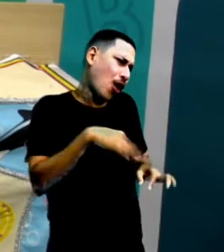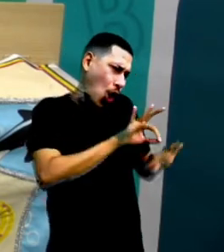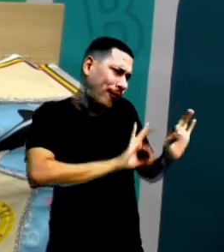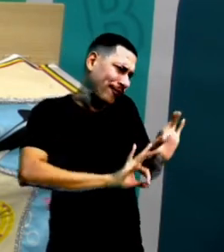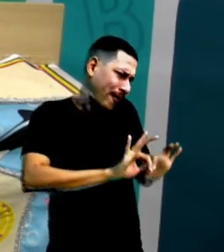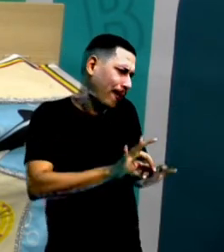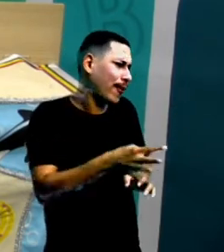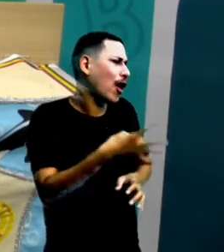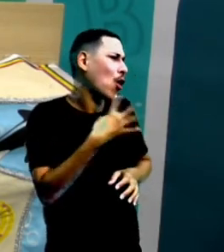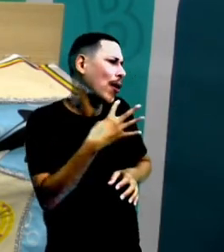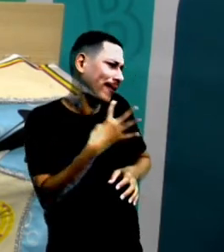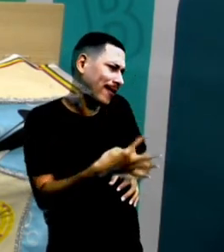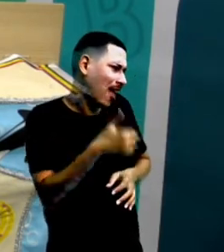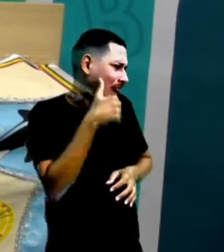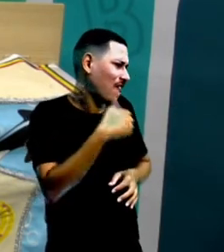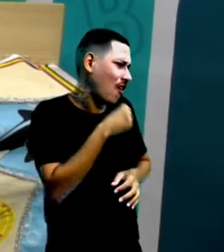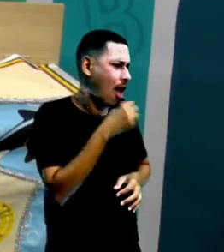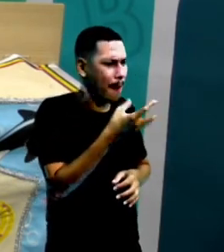te conhecer.